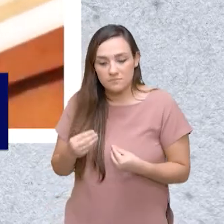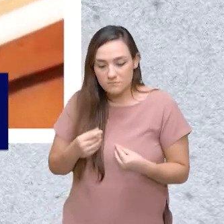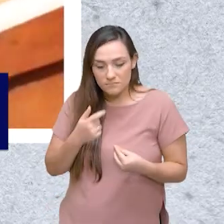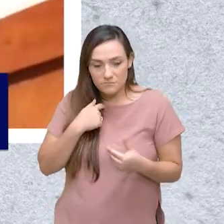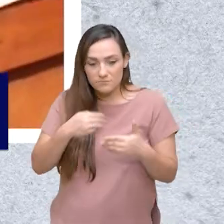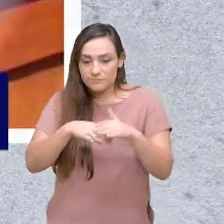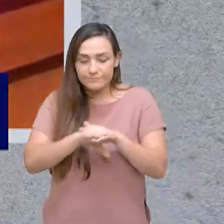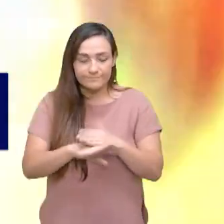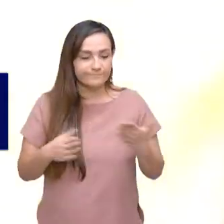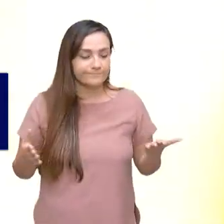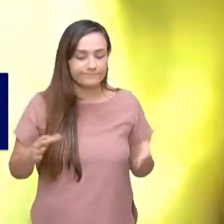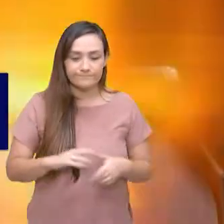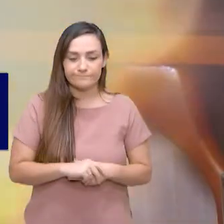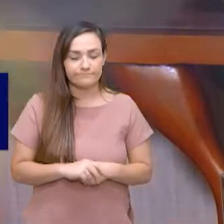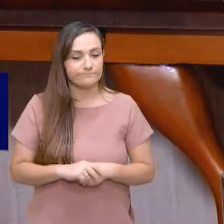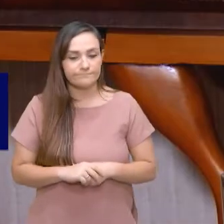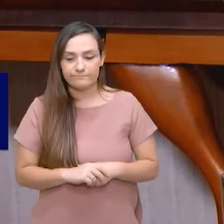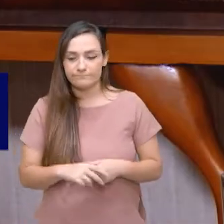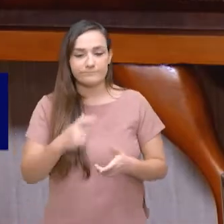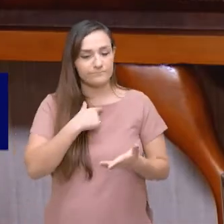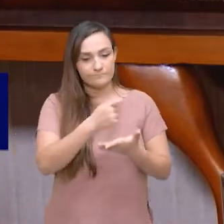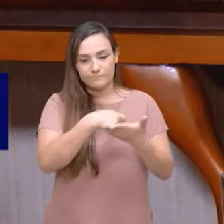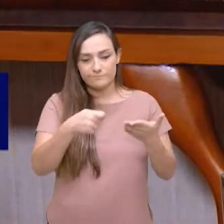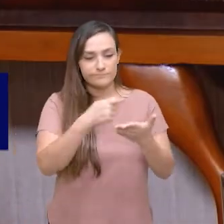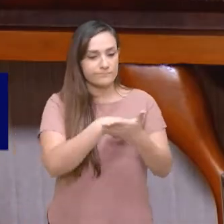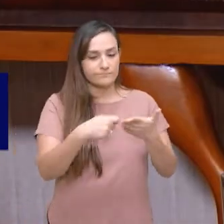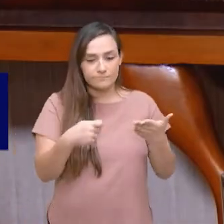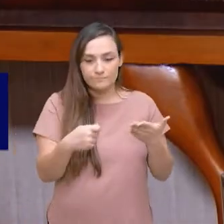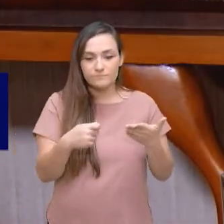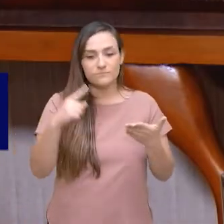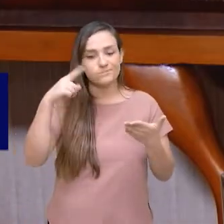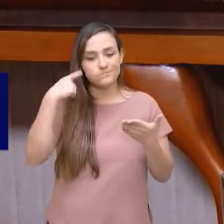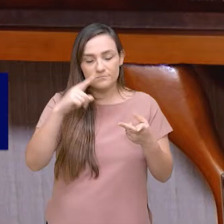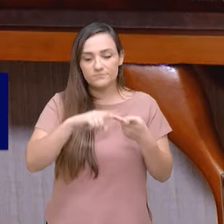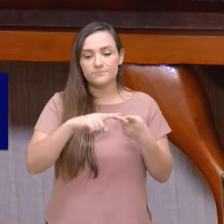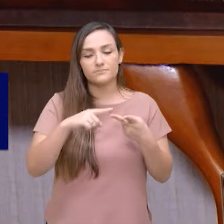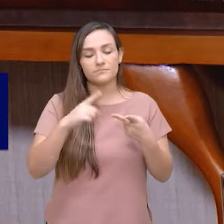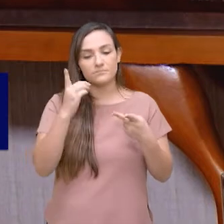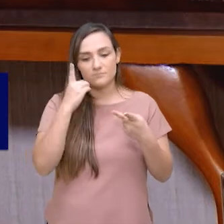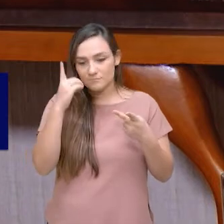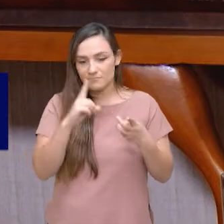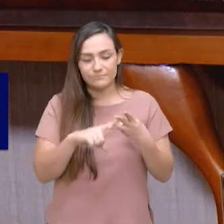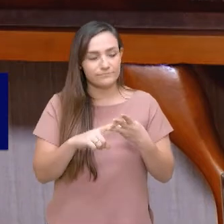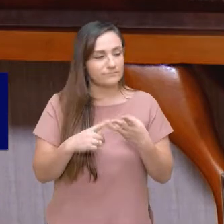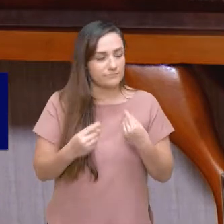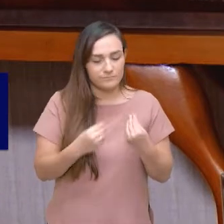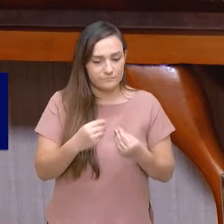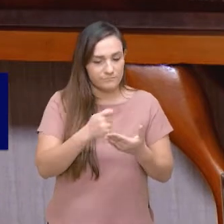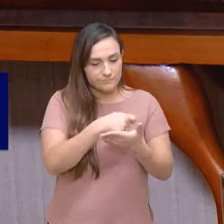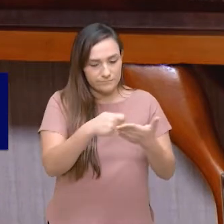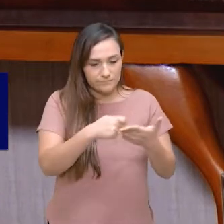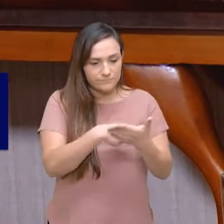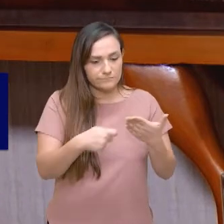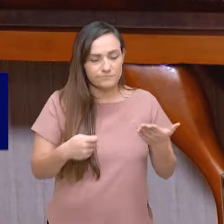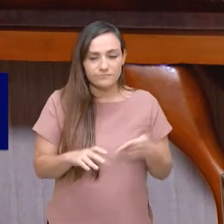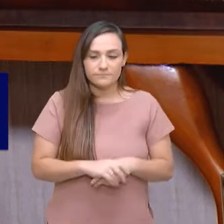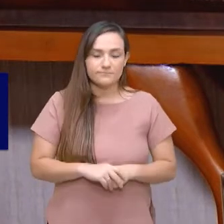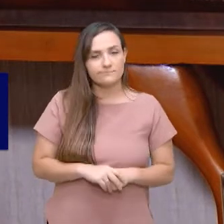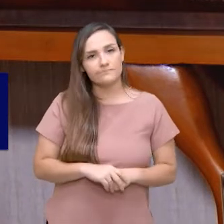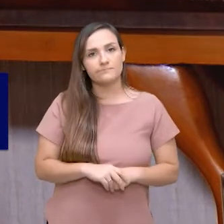anotações, de advogado, de deputado, não é?